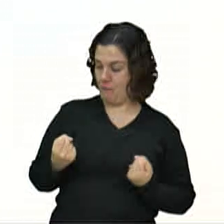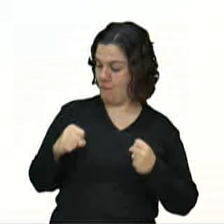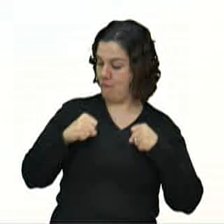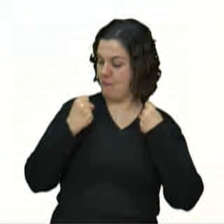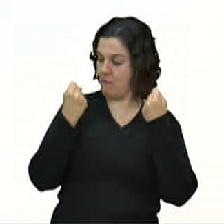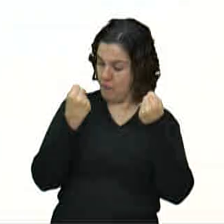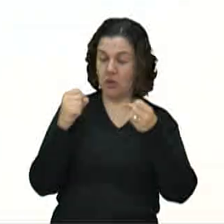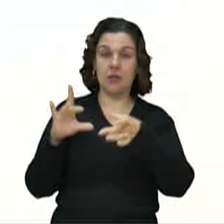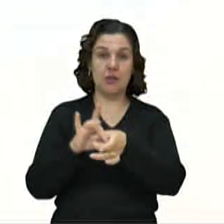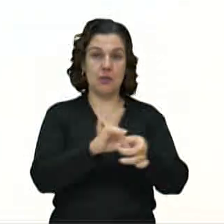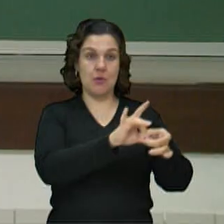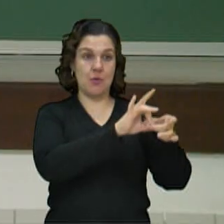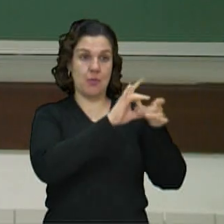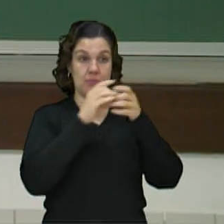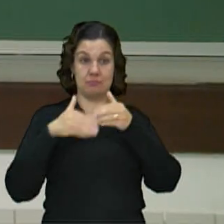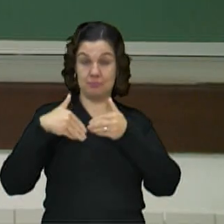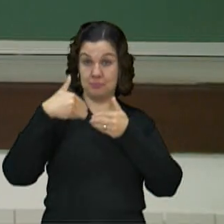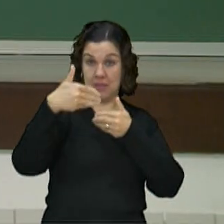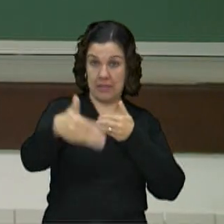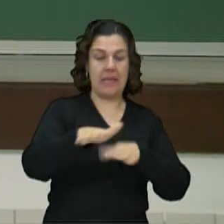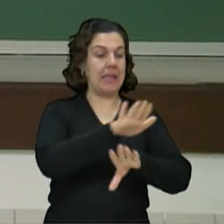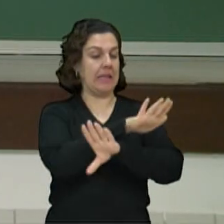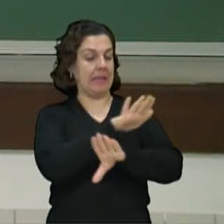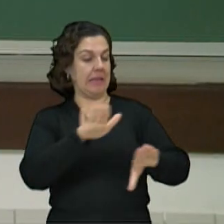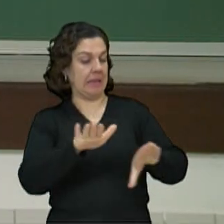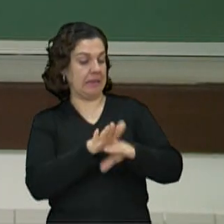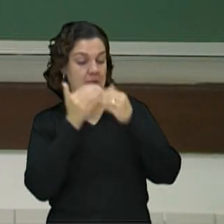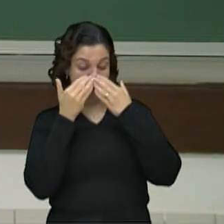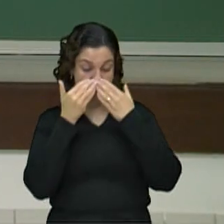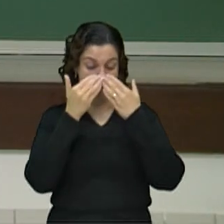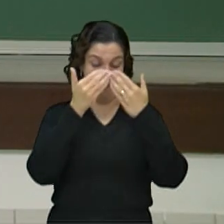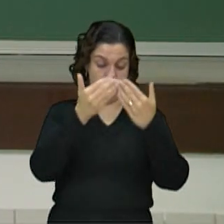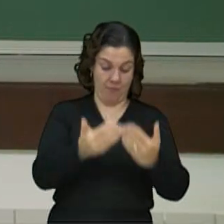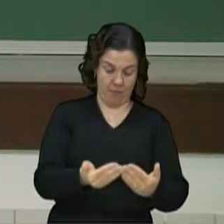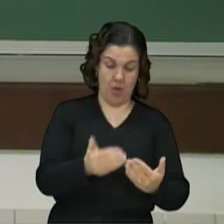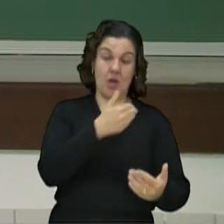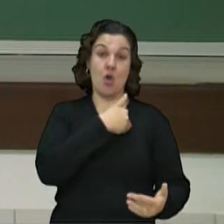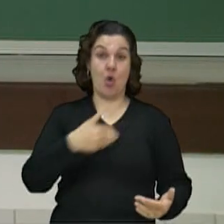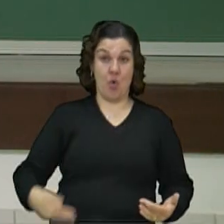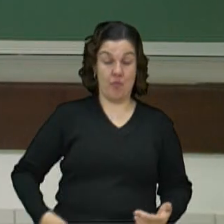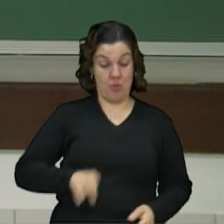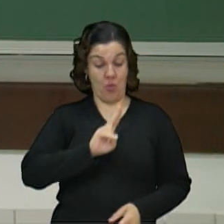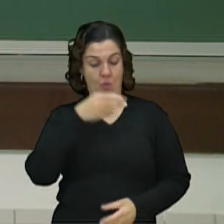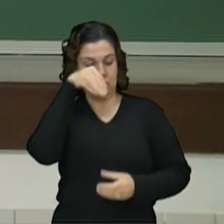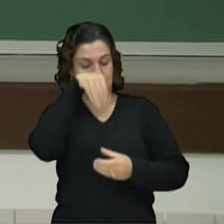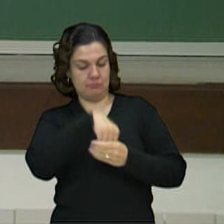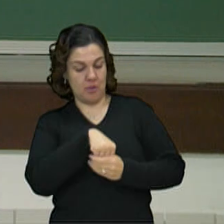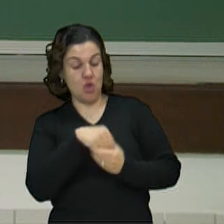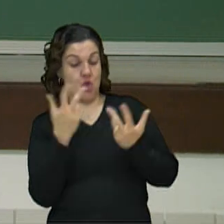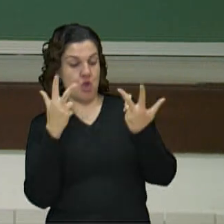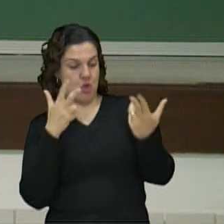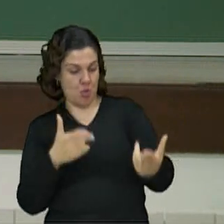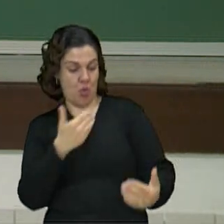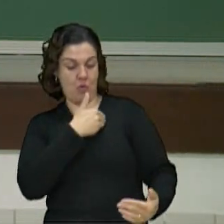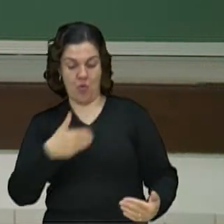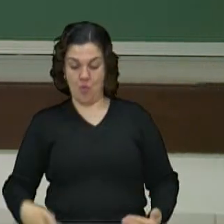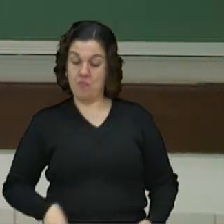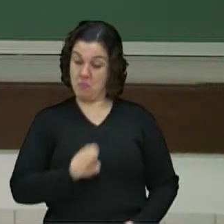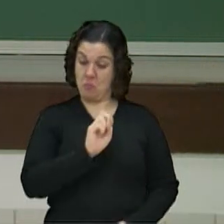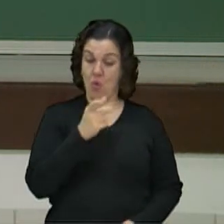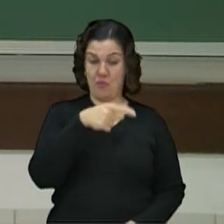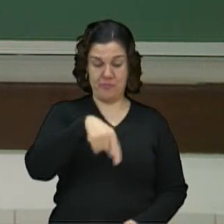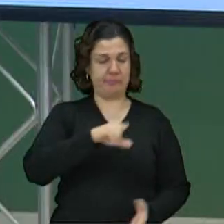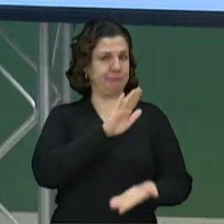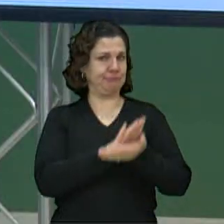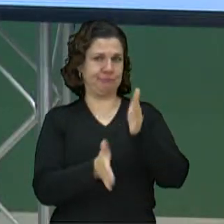país na busca do progresso. Nada fora do Estado. Ou você pensa como Estado, ou você não existe.